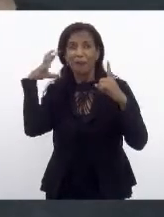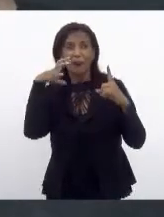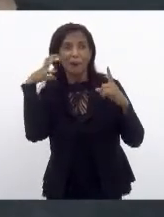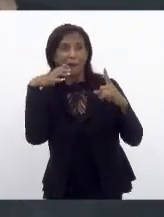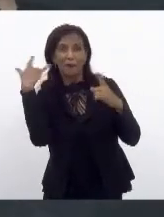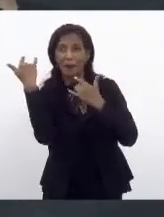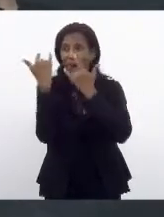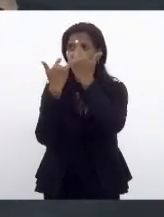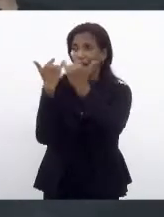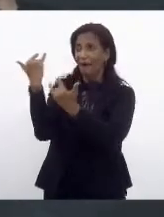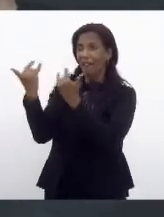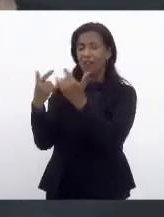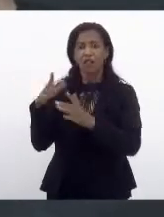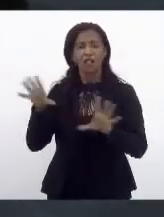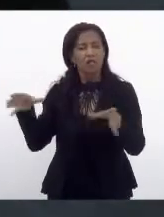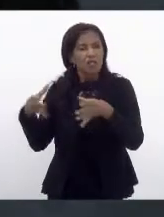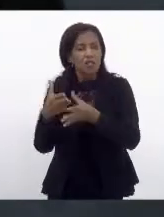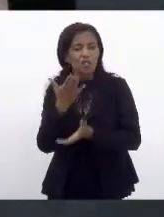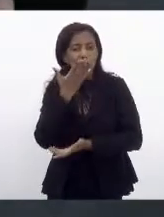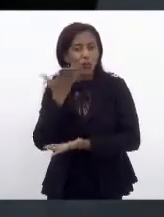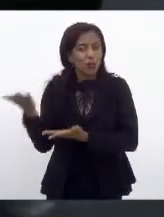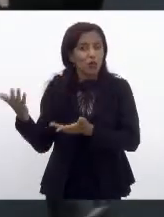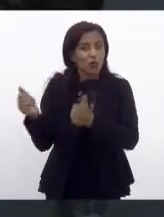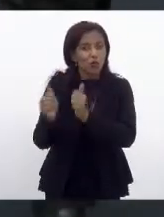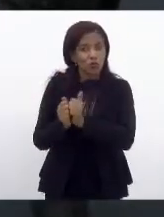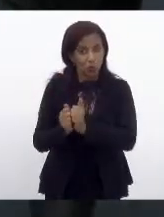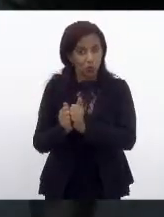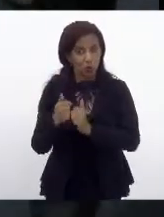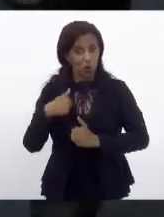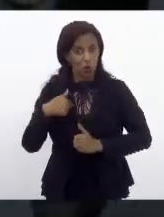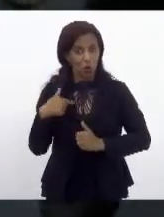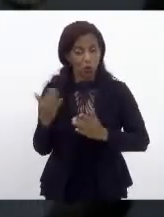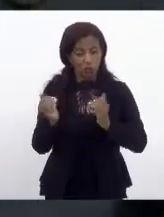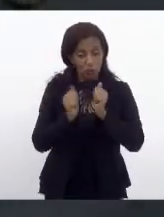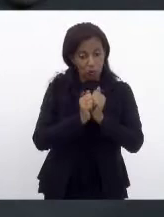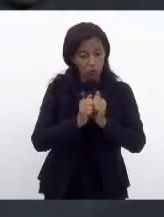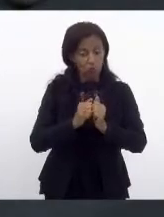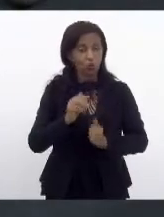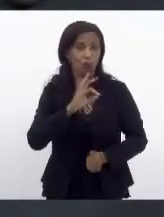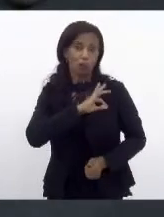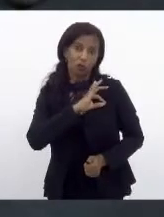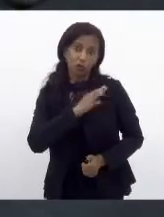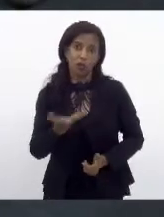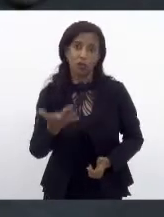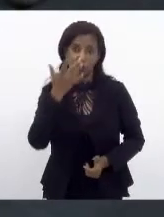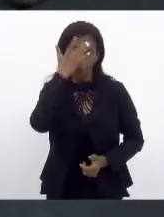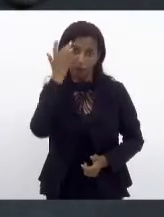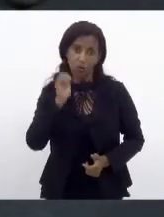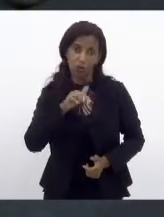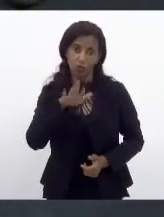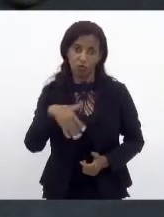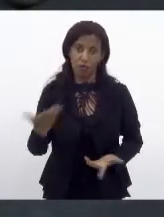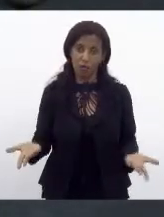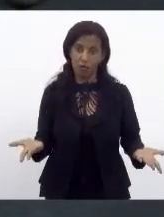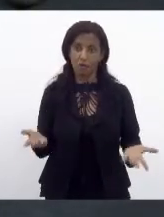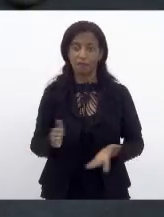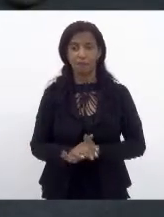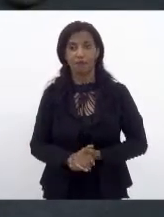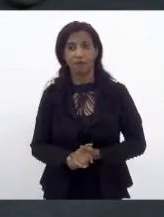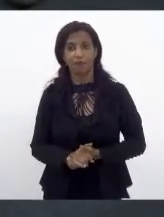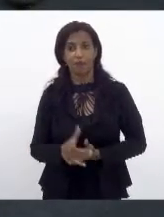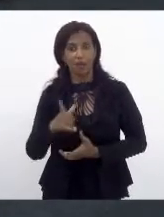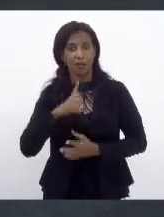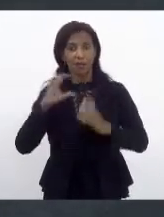marginal, vagabundo, esse tipo de gente que eles gostam de estar do lado. Eu gosto de estar do lado da polícia, do cidadão de bem. E não podia deixar de fazer menção que teve